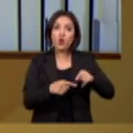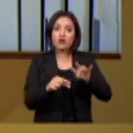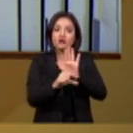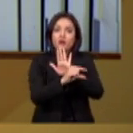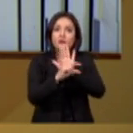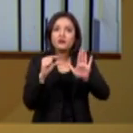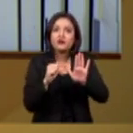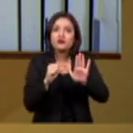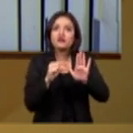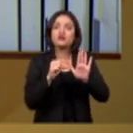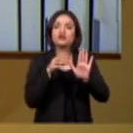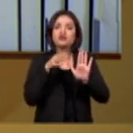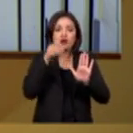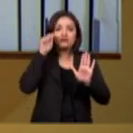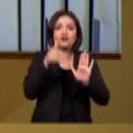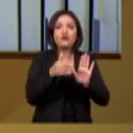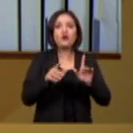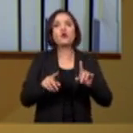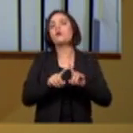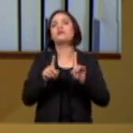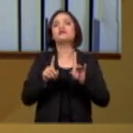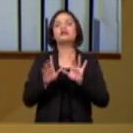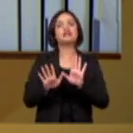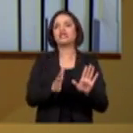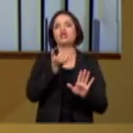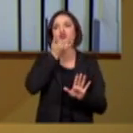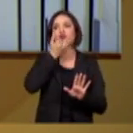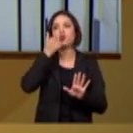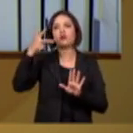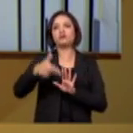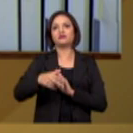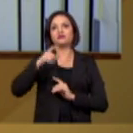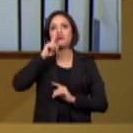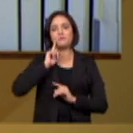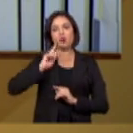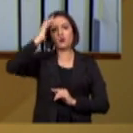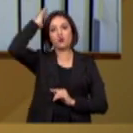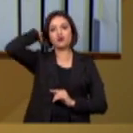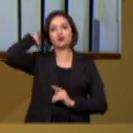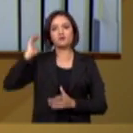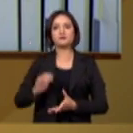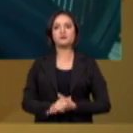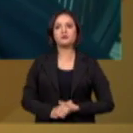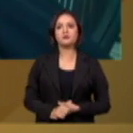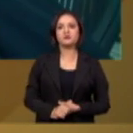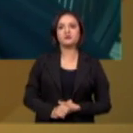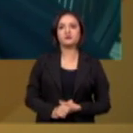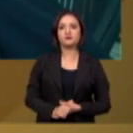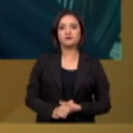do rodas durante a grande marco aurélio palavra desculpa desse marcador é